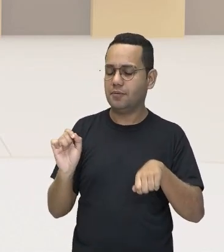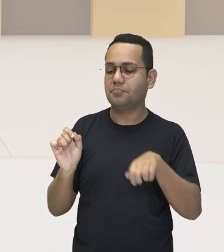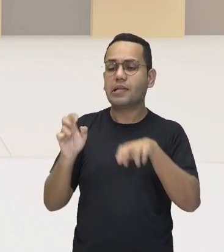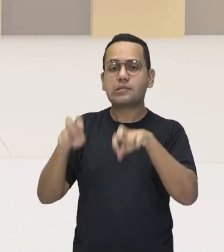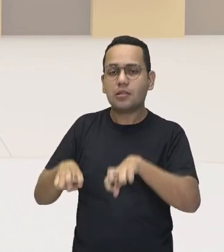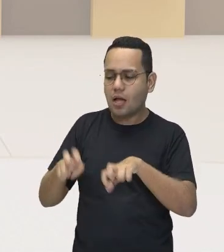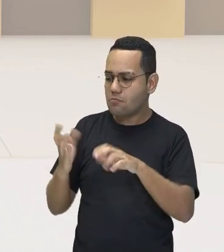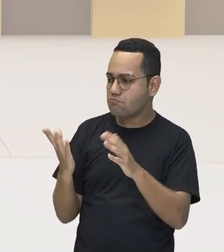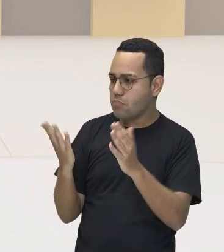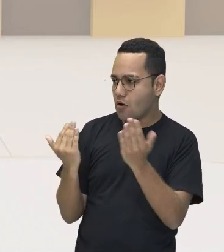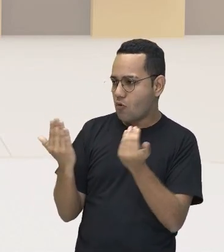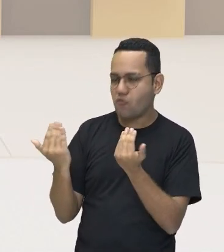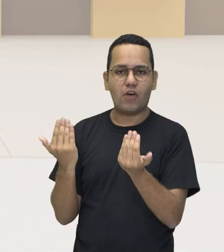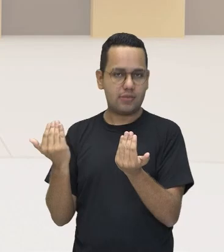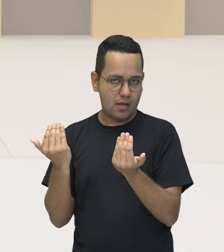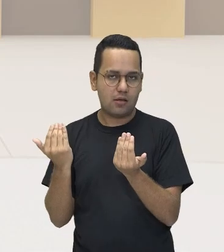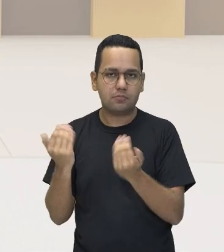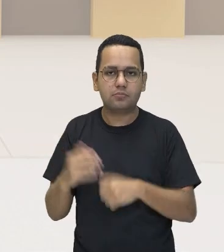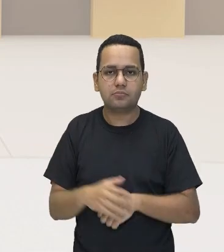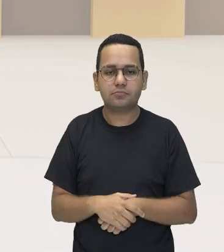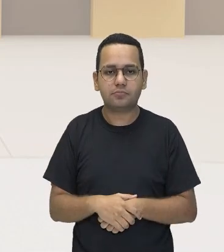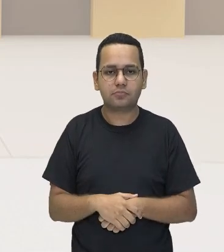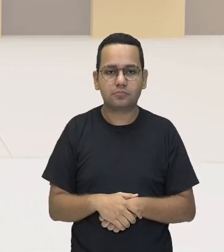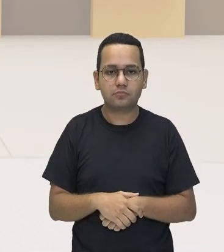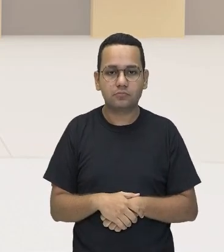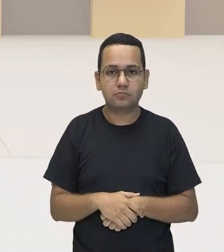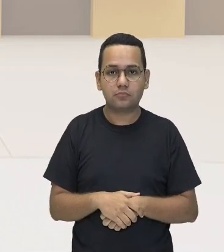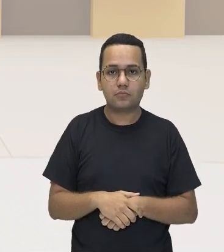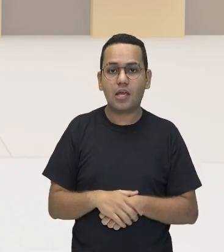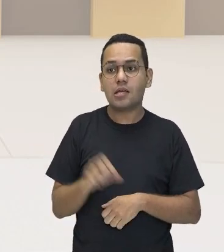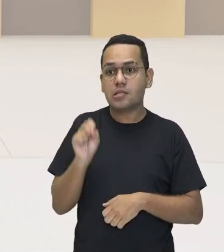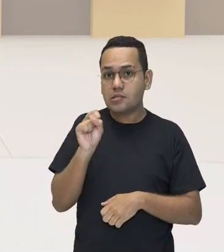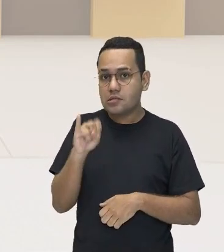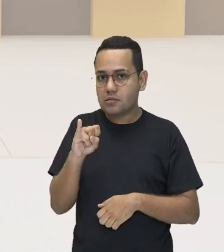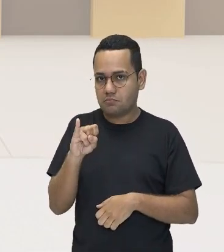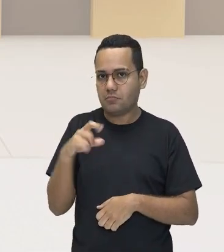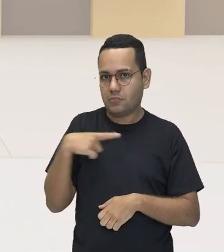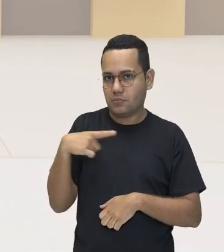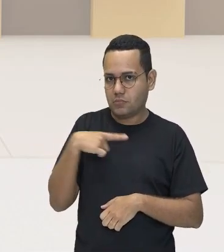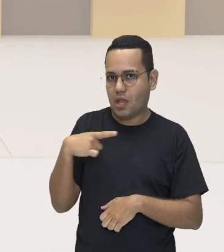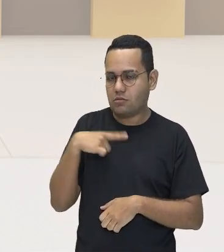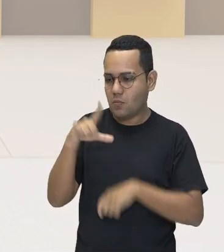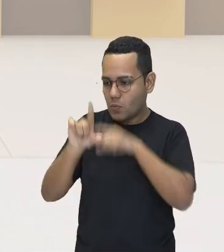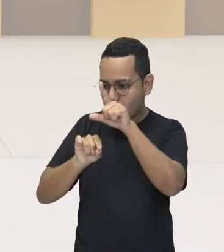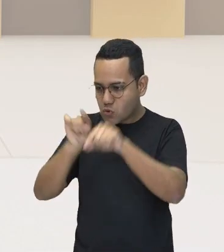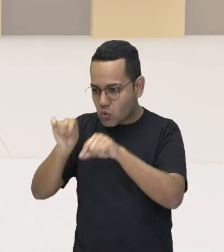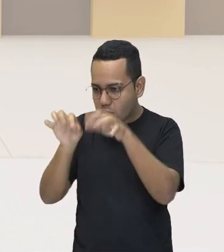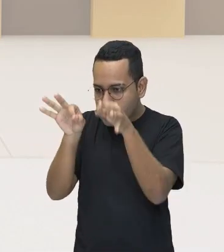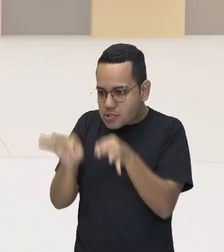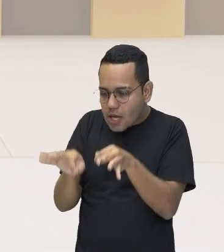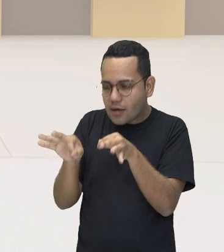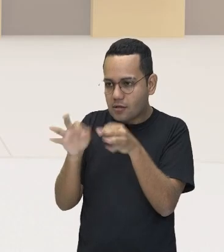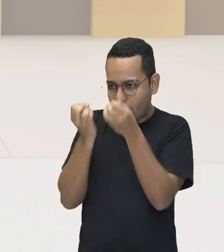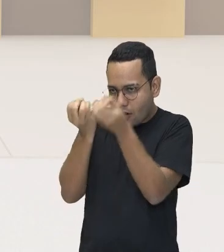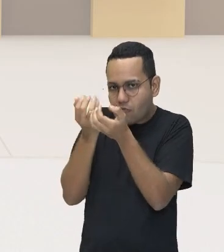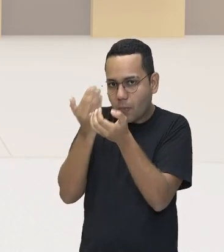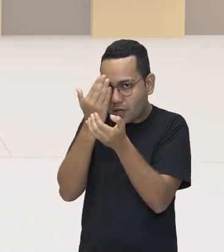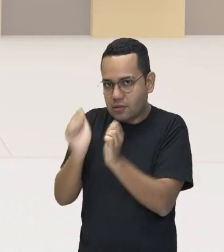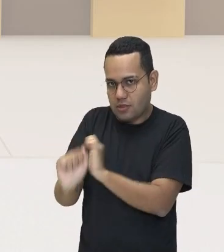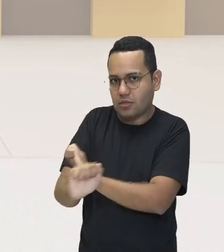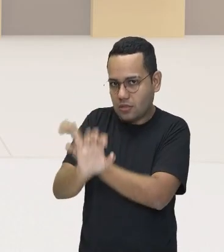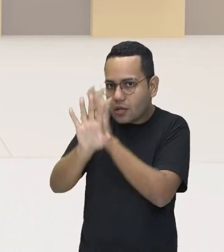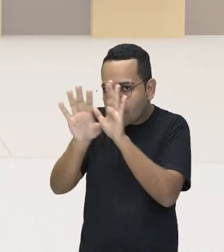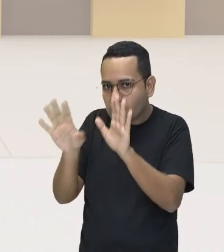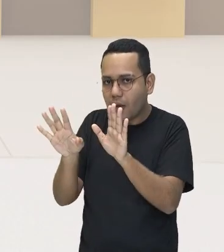assim, quando você tem essa transparência nas tomadas de decisões, você garante